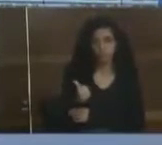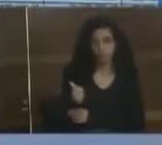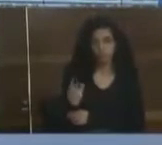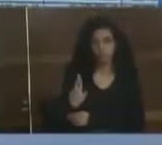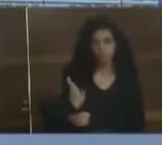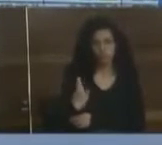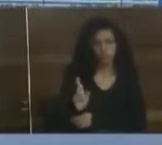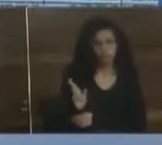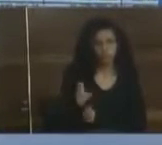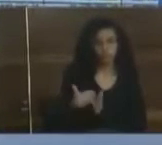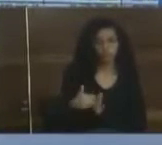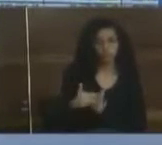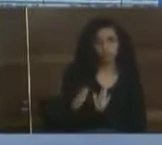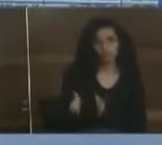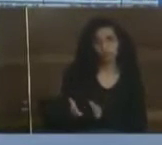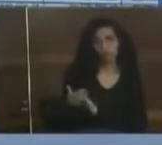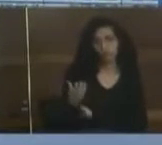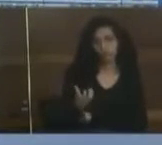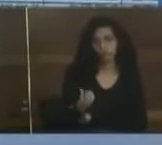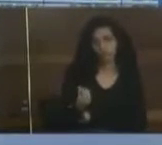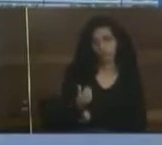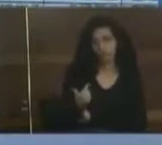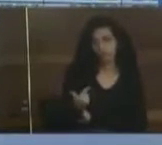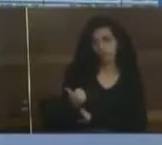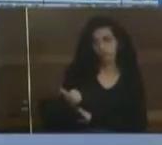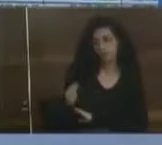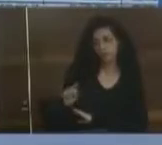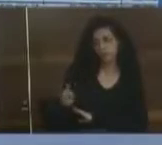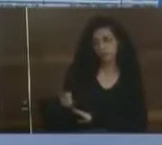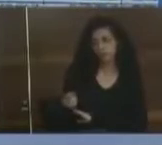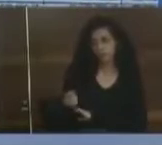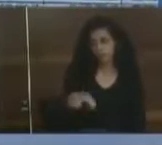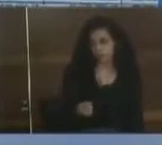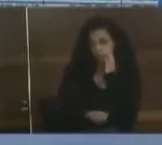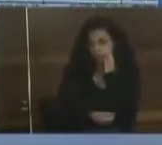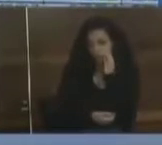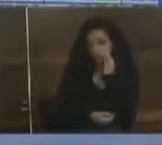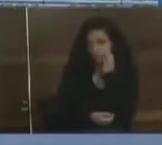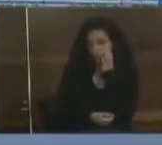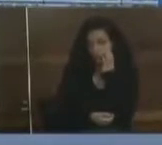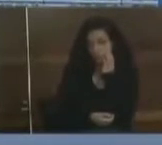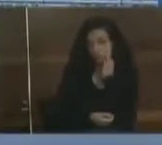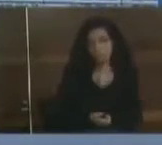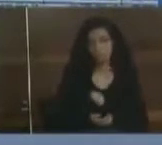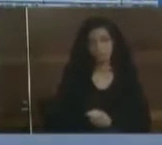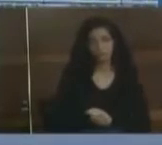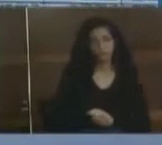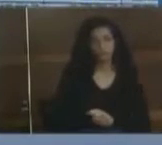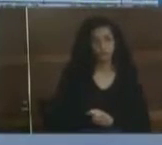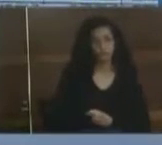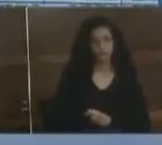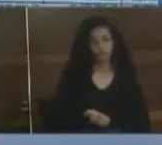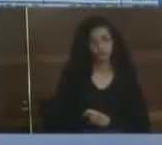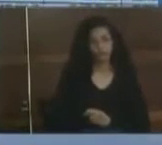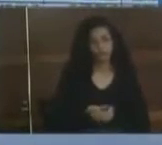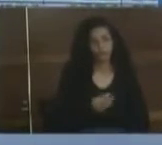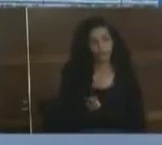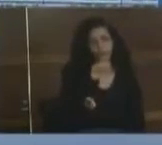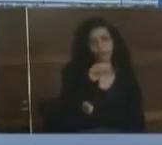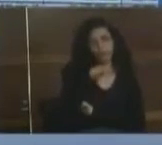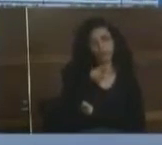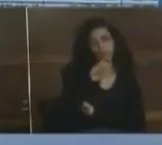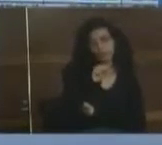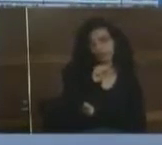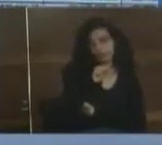despesa empenhada até o quadrimestre 621 1295 reais material de consumo